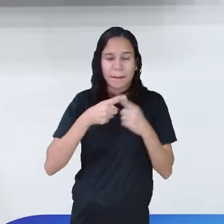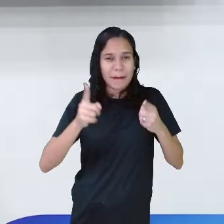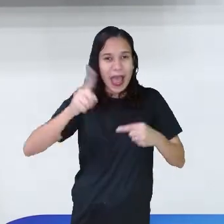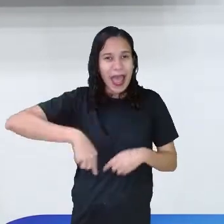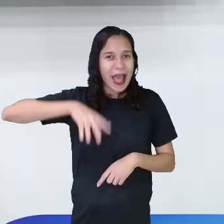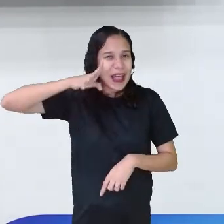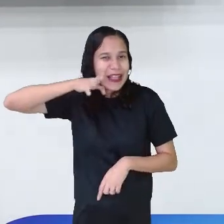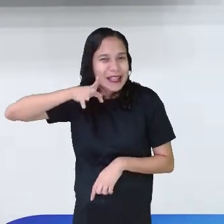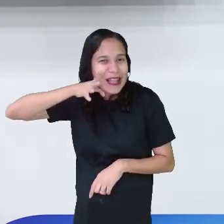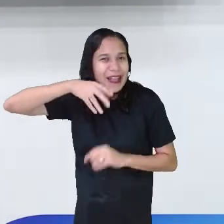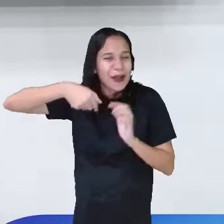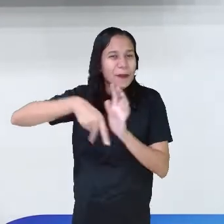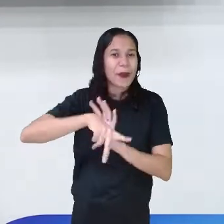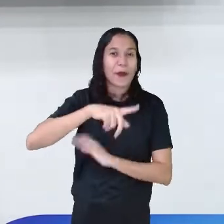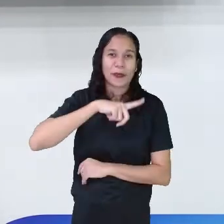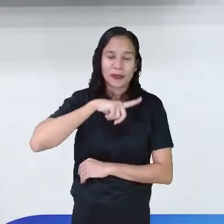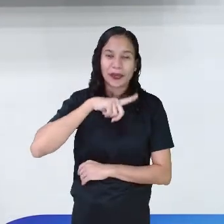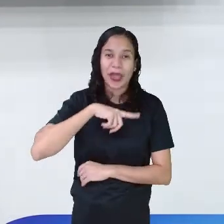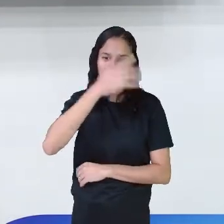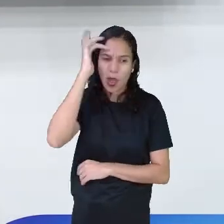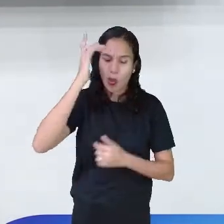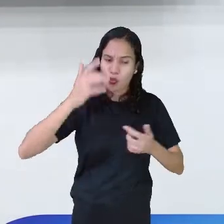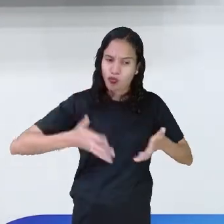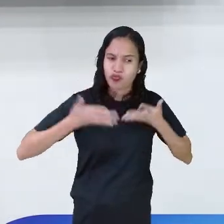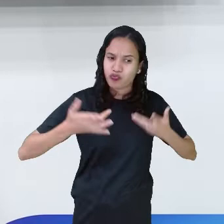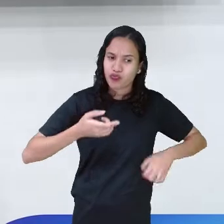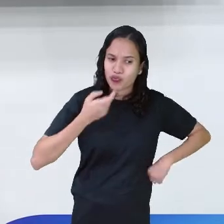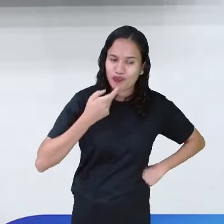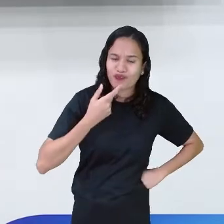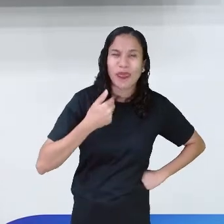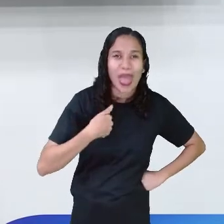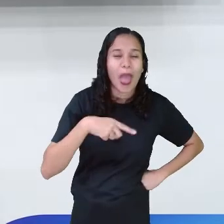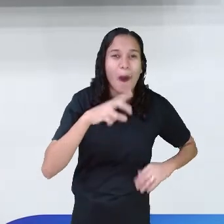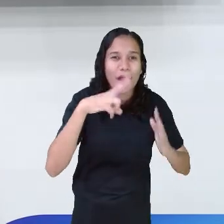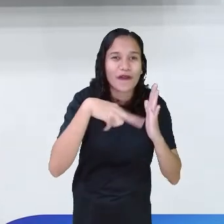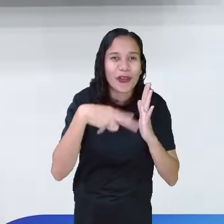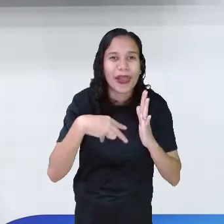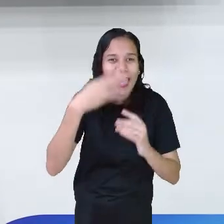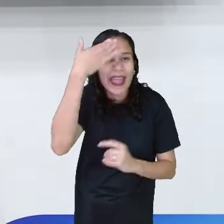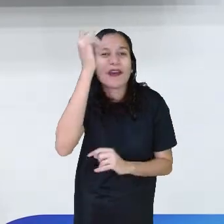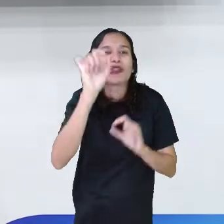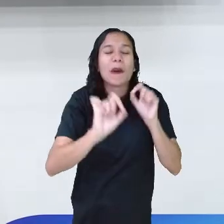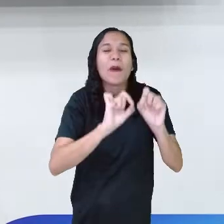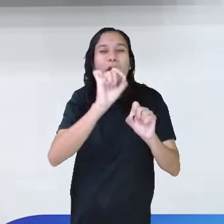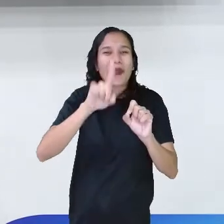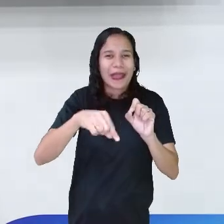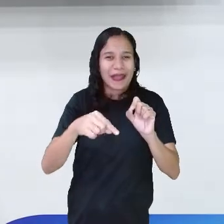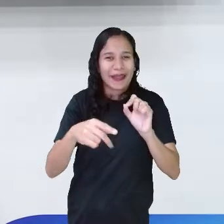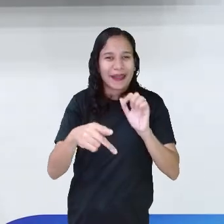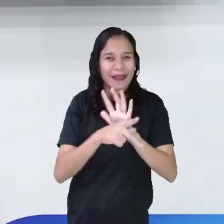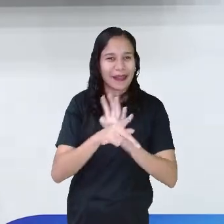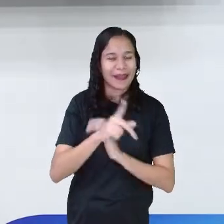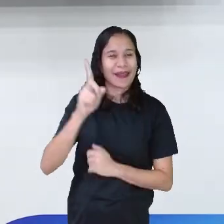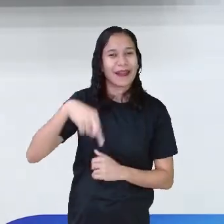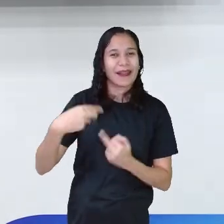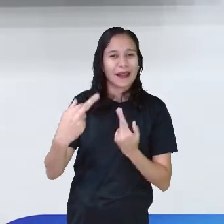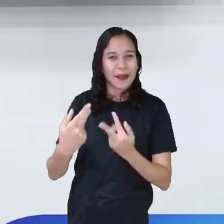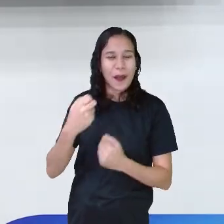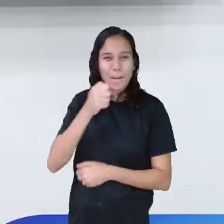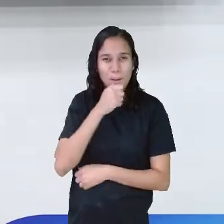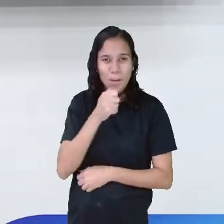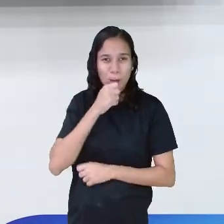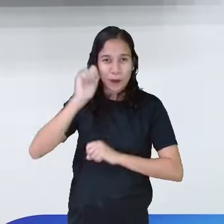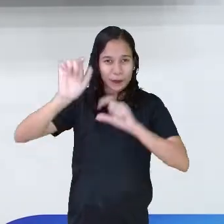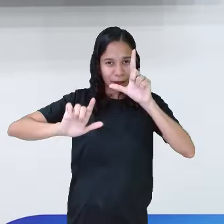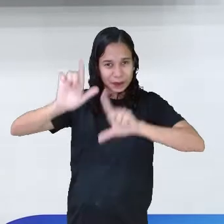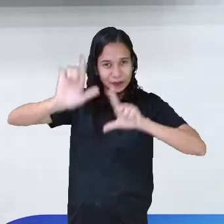título bacana, já vai te instigar a dizer, eu vou ler, eu quero saber o que é que vai passar aí. É como a reportagem televisiva, não